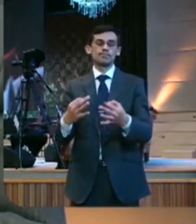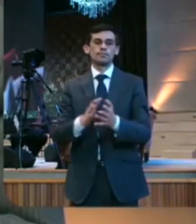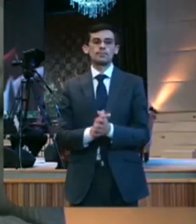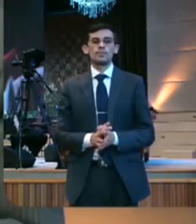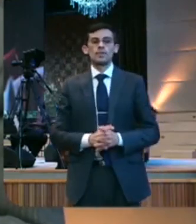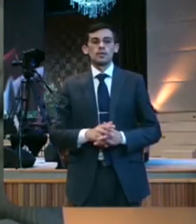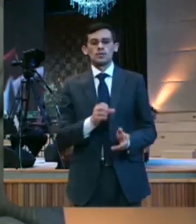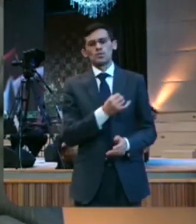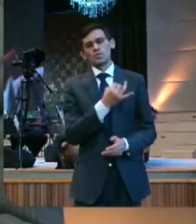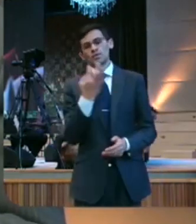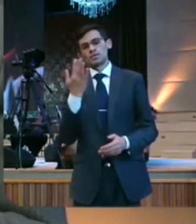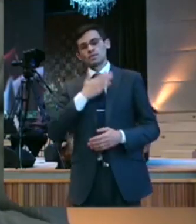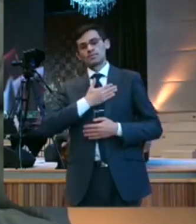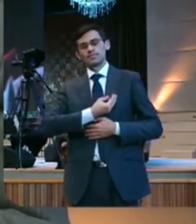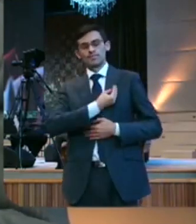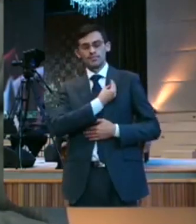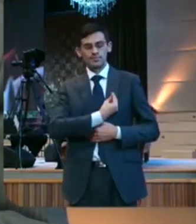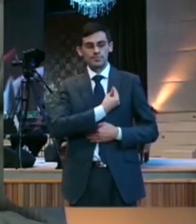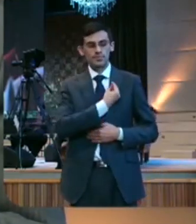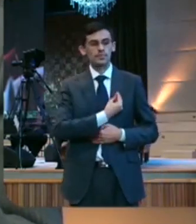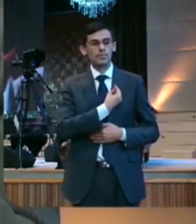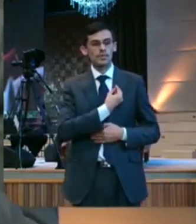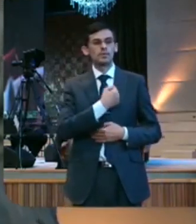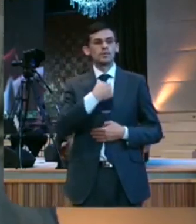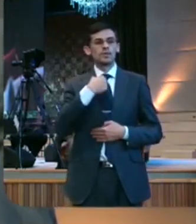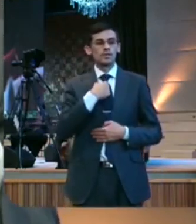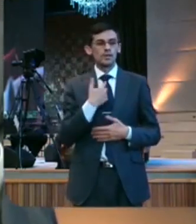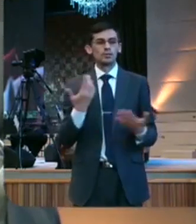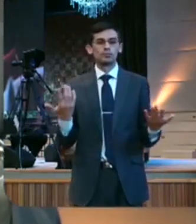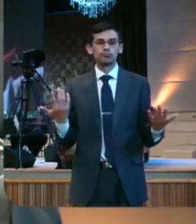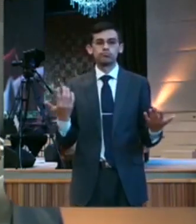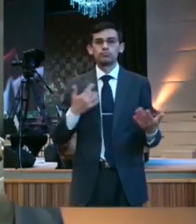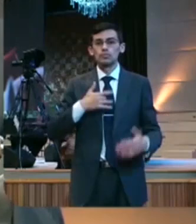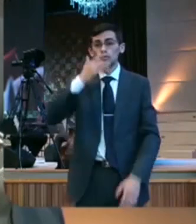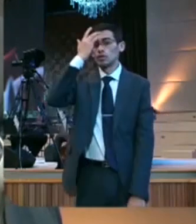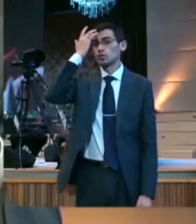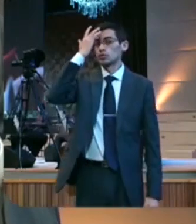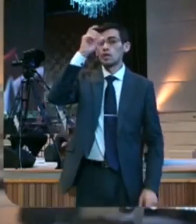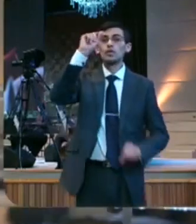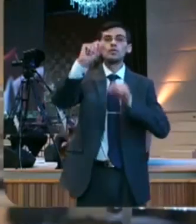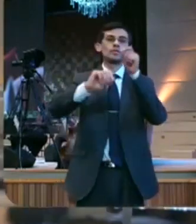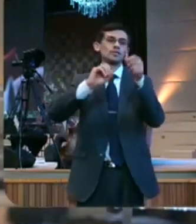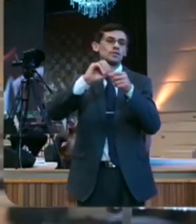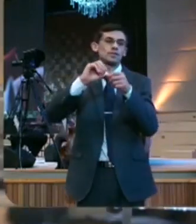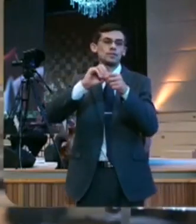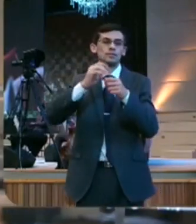Quantas vezes na minha vida eu cheguei e disse: Senhor, não sei o que vou fazer.